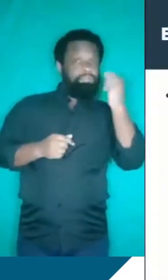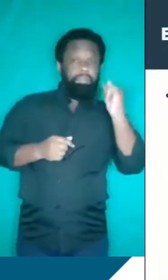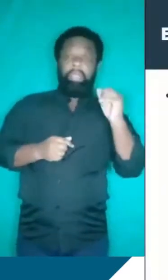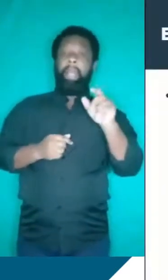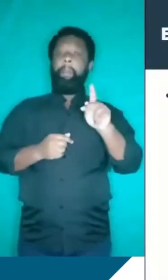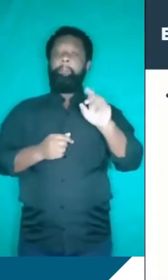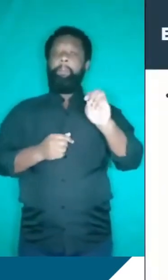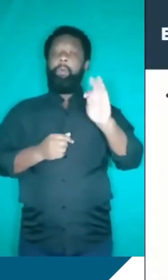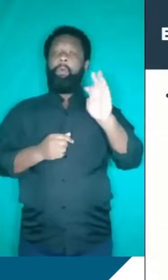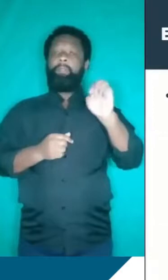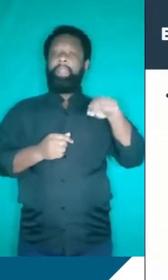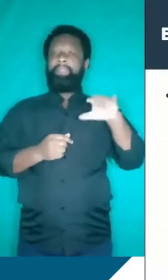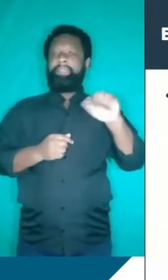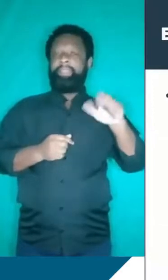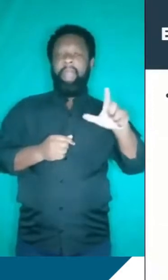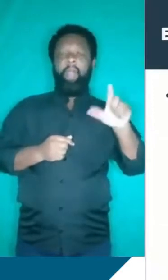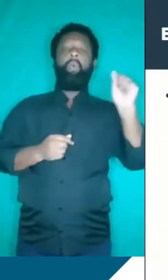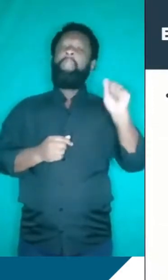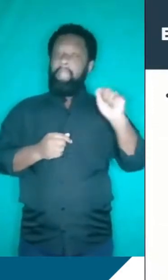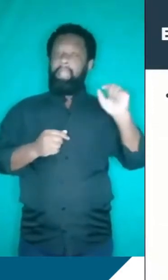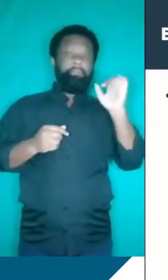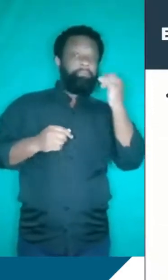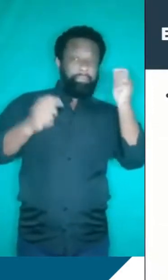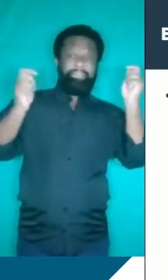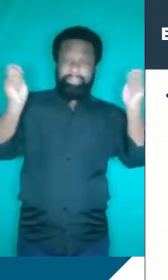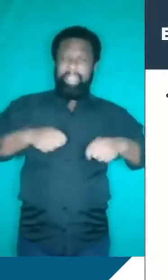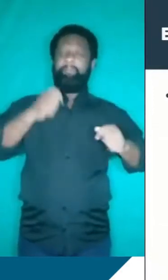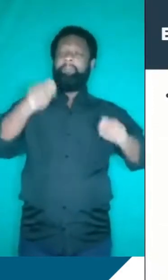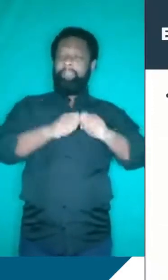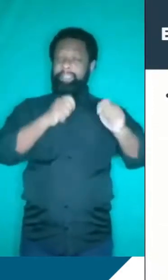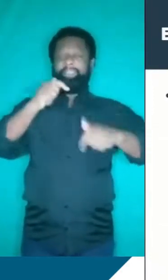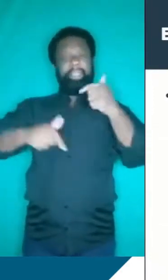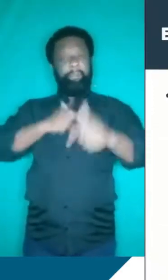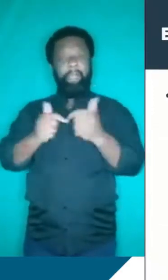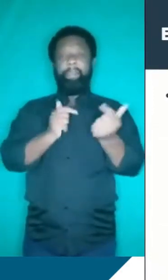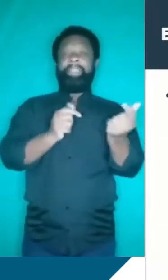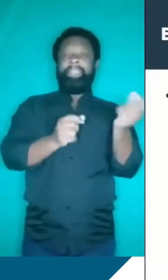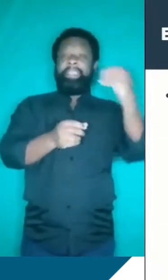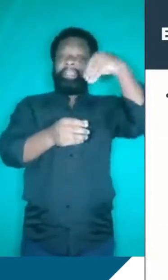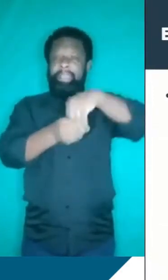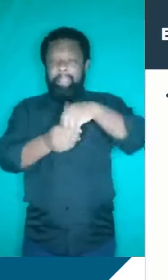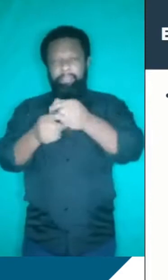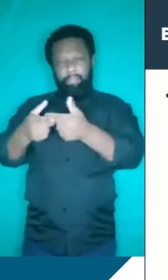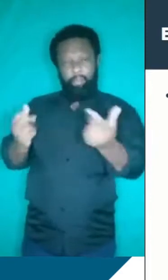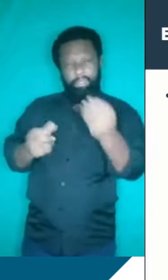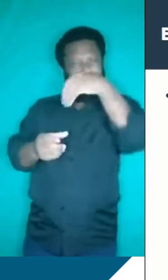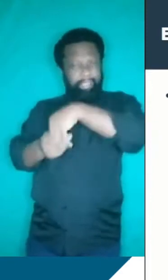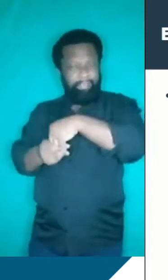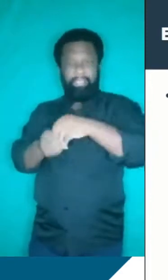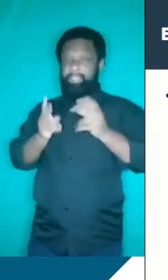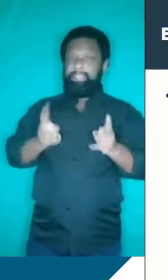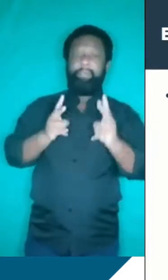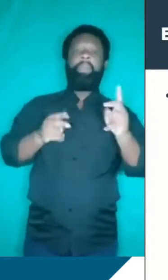potencial, ela é o tipo de energia, né, o tipo de capacidade de realizar trabalho que está armazenada num corpo. Então, toda vez que a gente